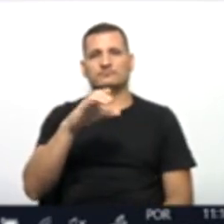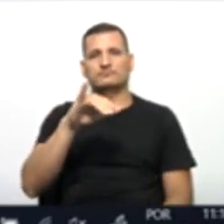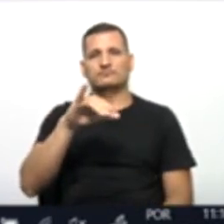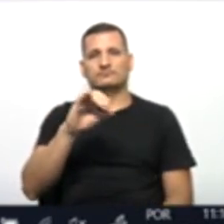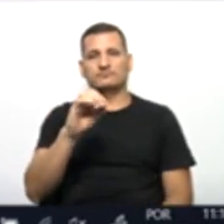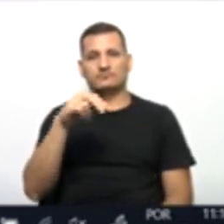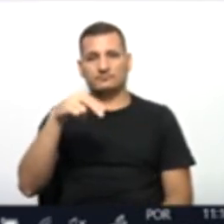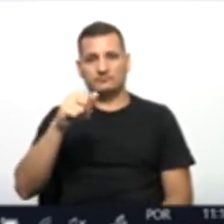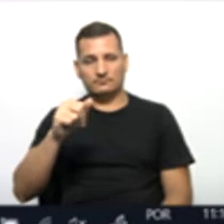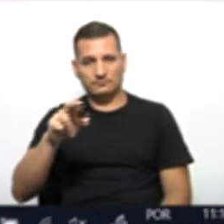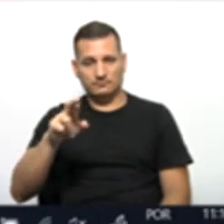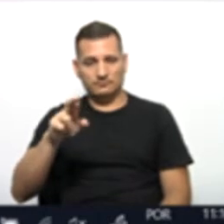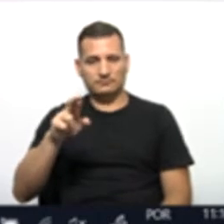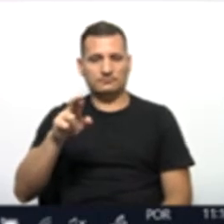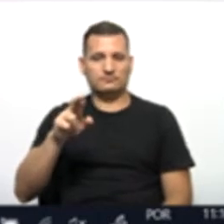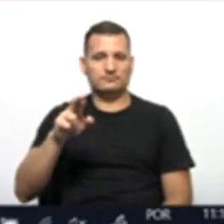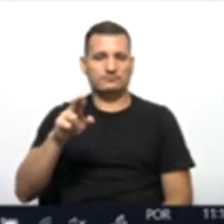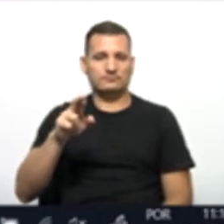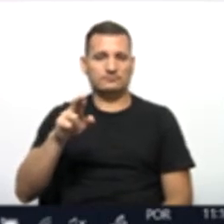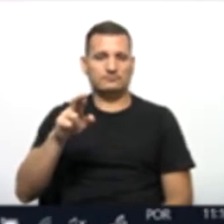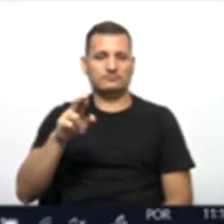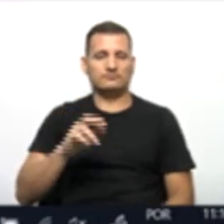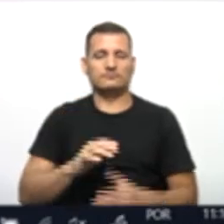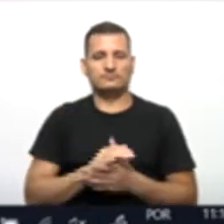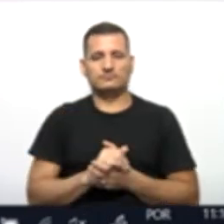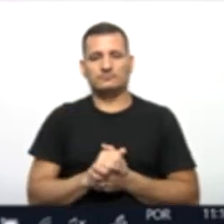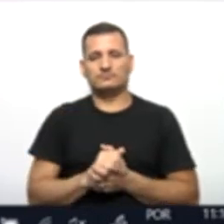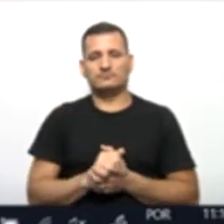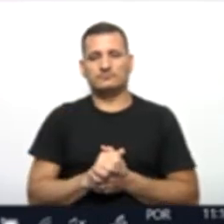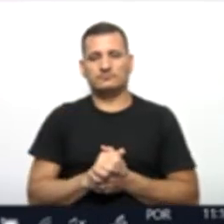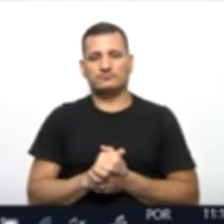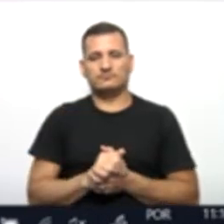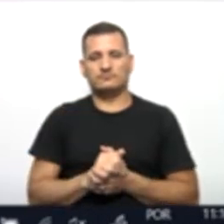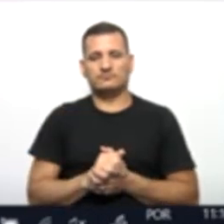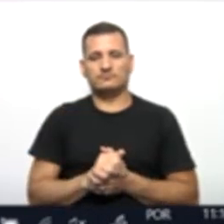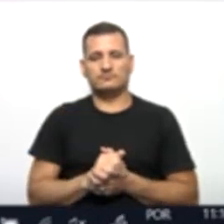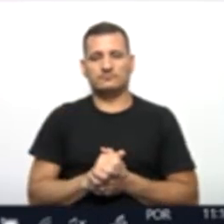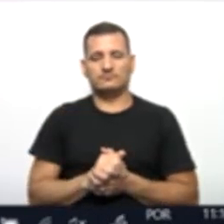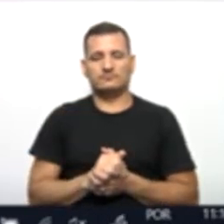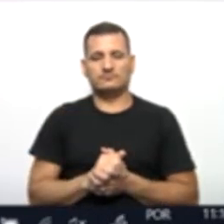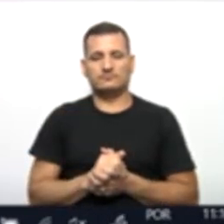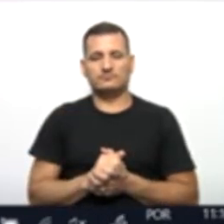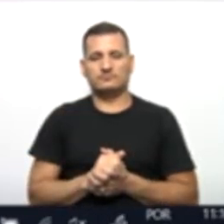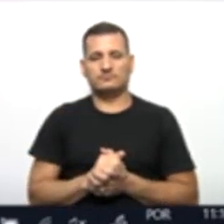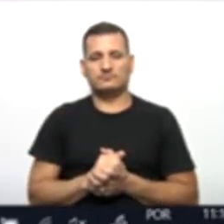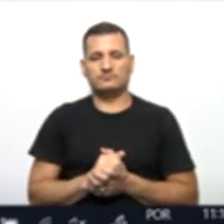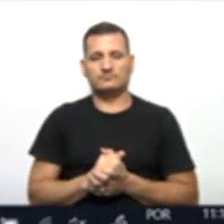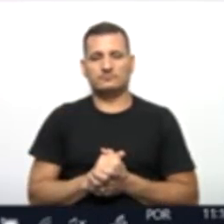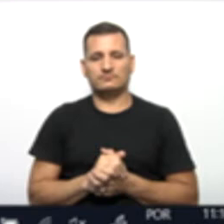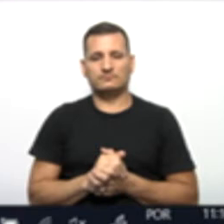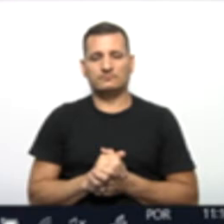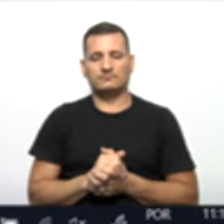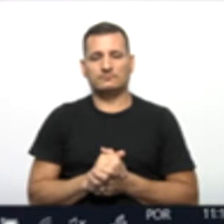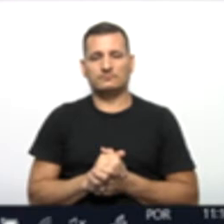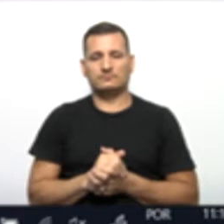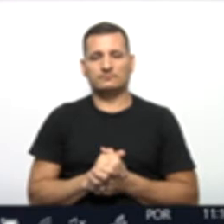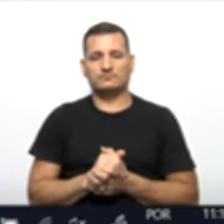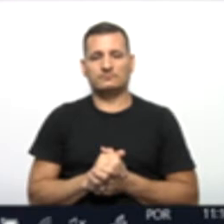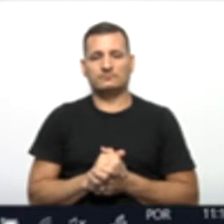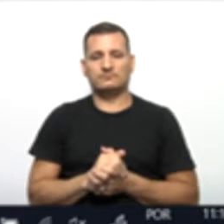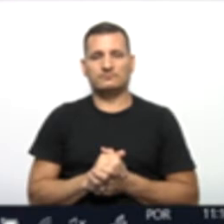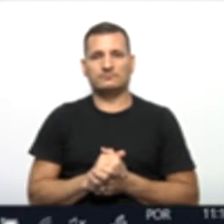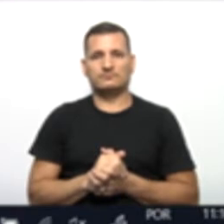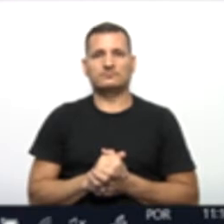olhada nela eu vou criar aqui um contato sei lá eu sempre sempre sou eu no contato na área